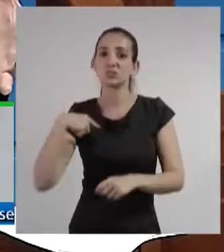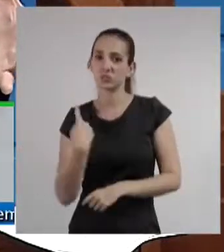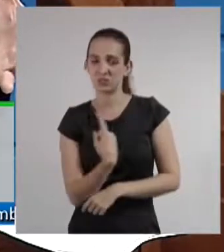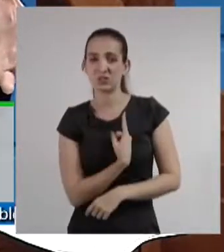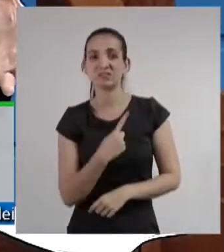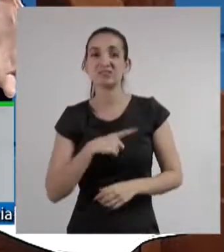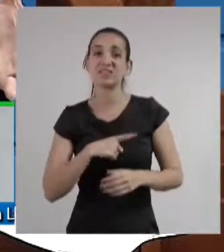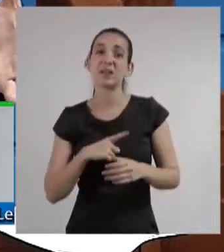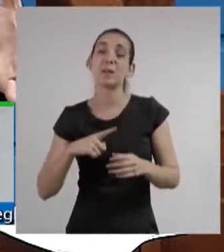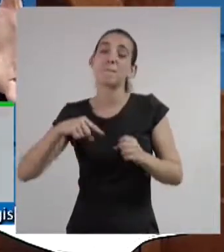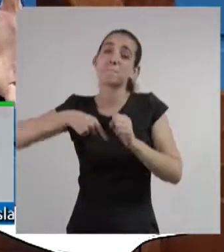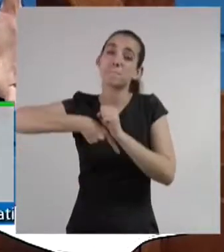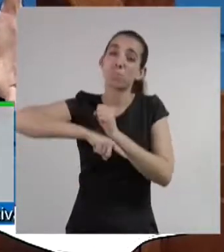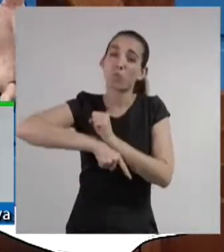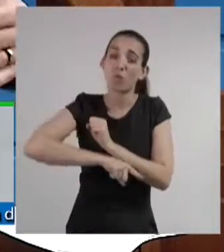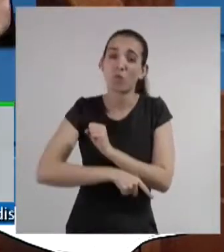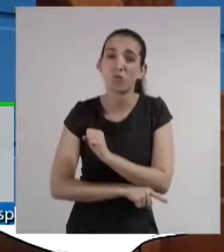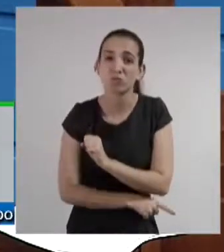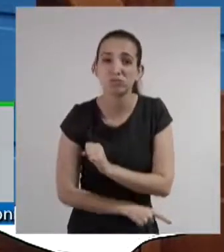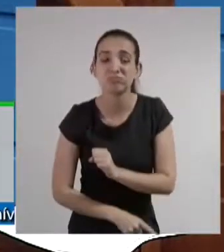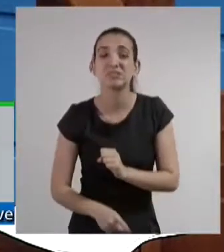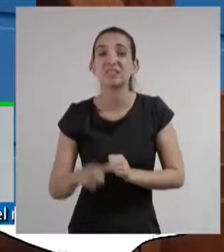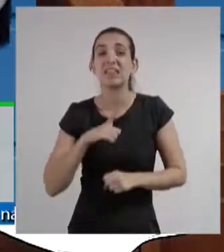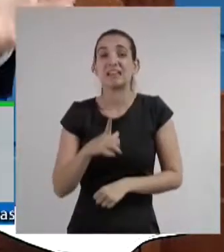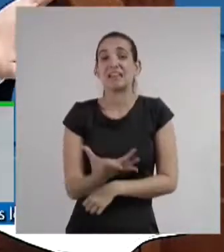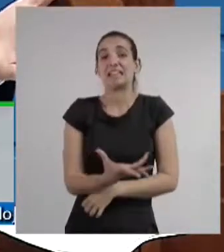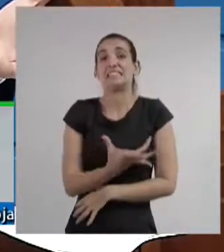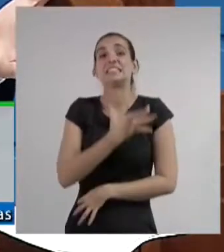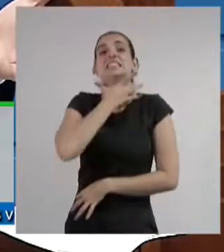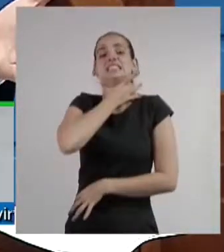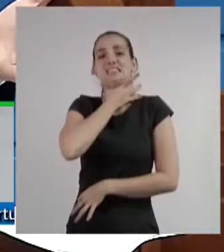aprofundamento da recessão,